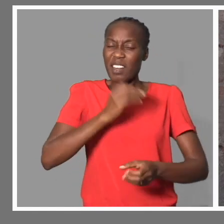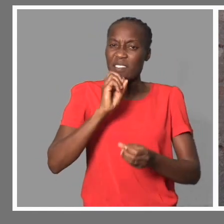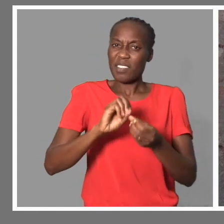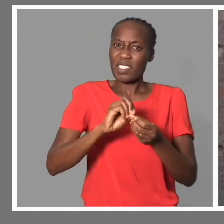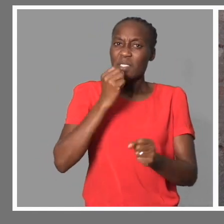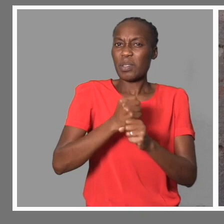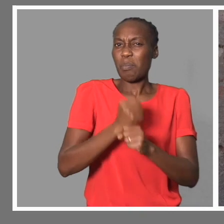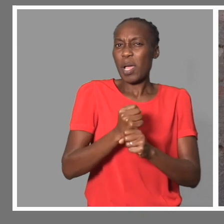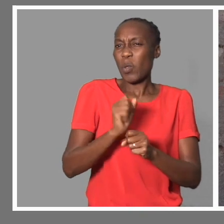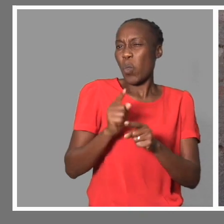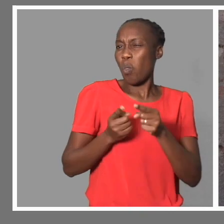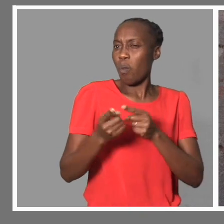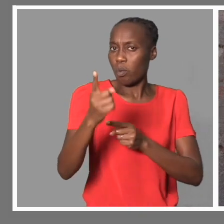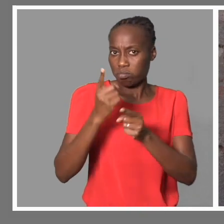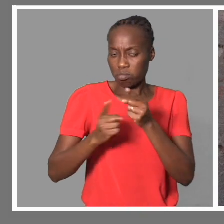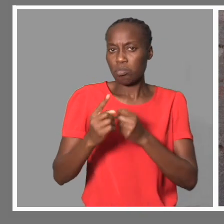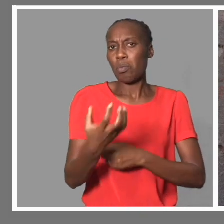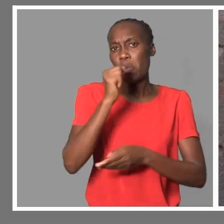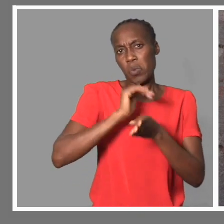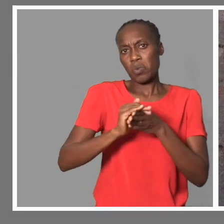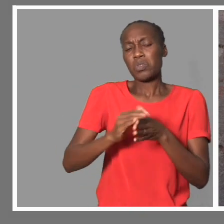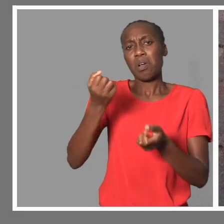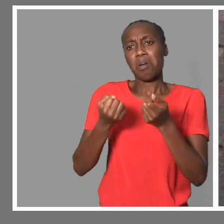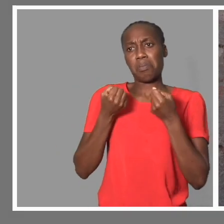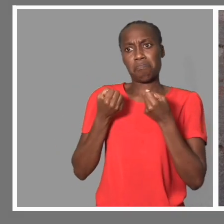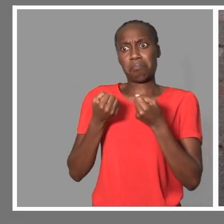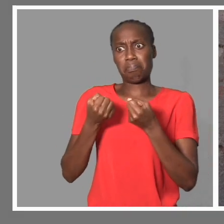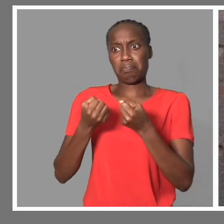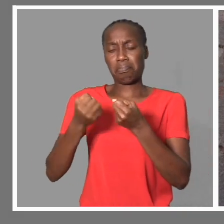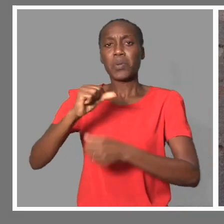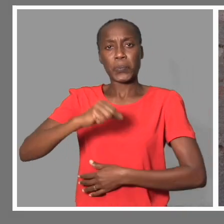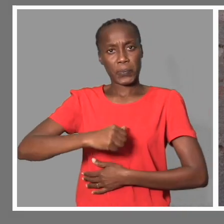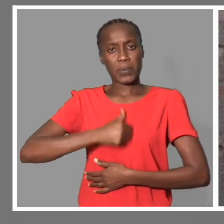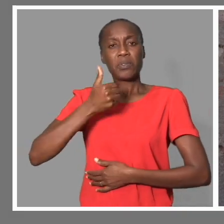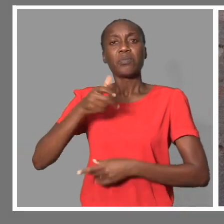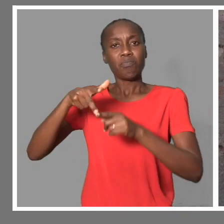tenha de ir fazer trabalho fora e a fabi